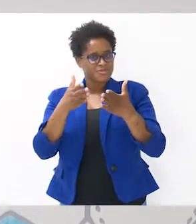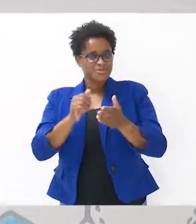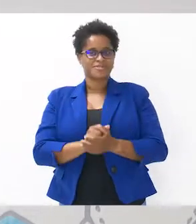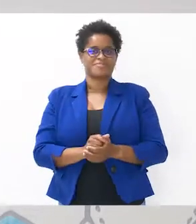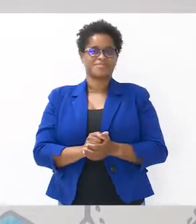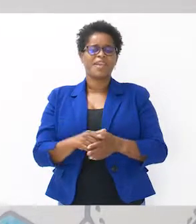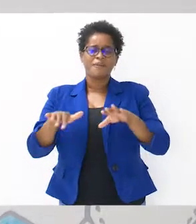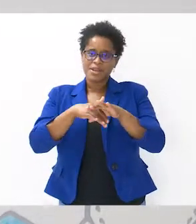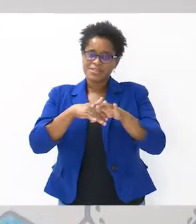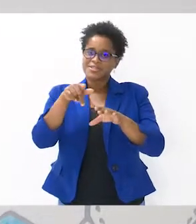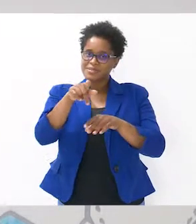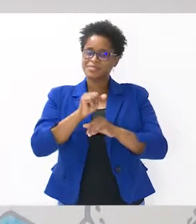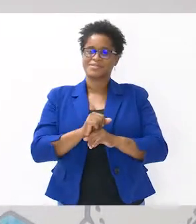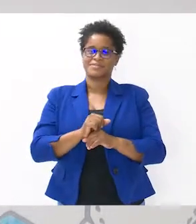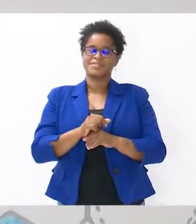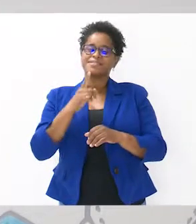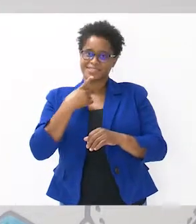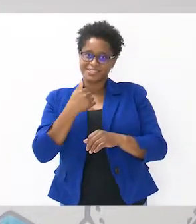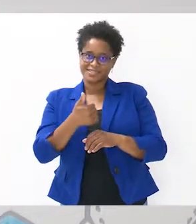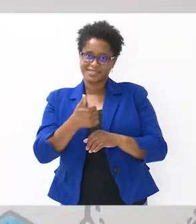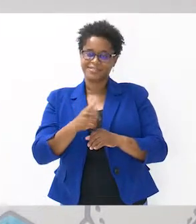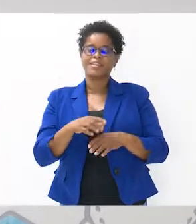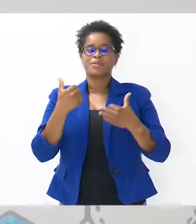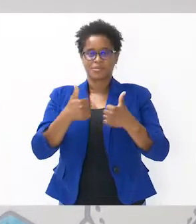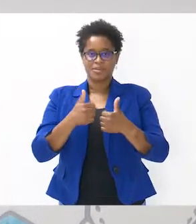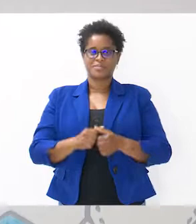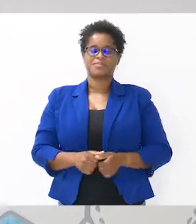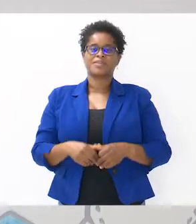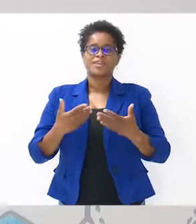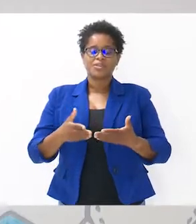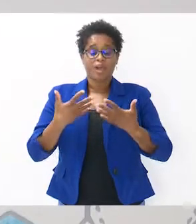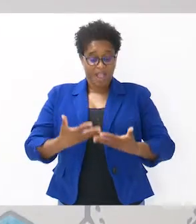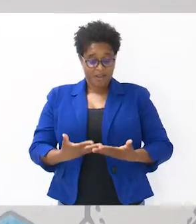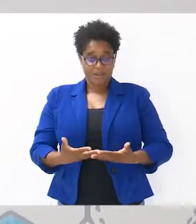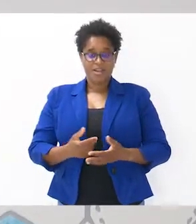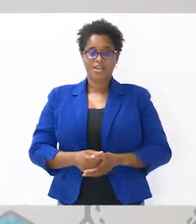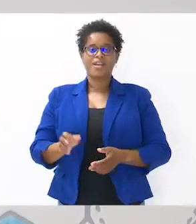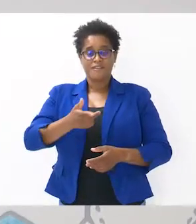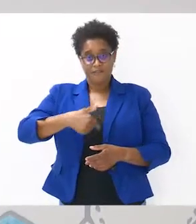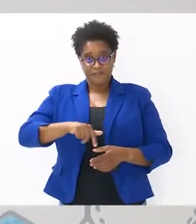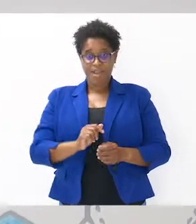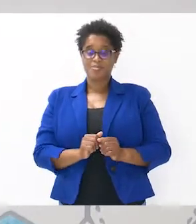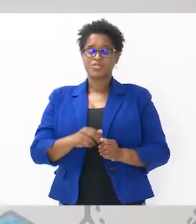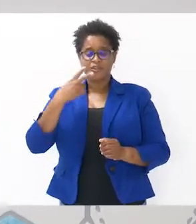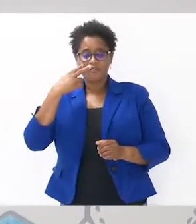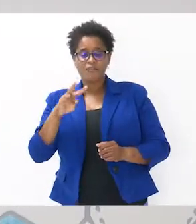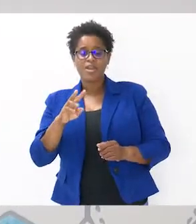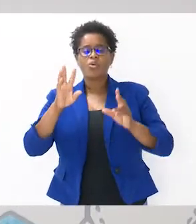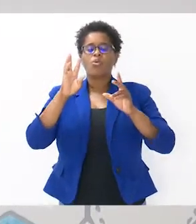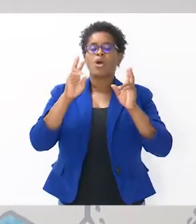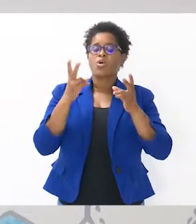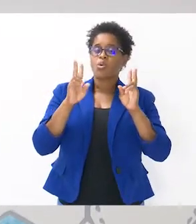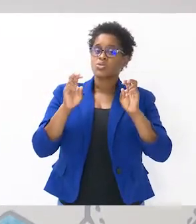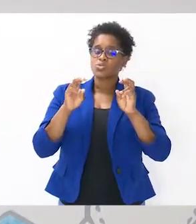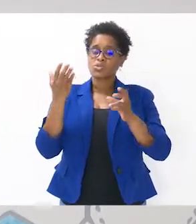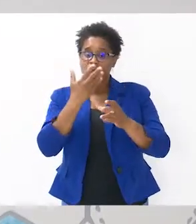colaborem, participem, certo? Muito bem. Então agora vamos ver o